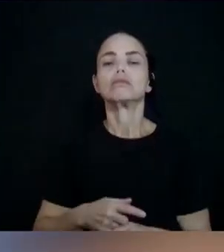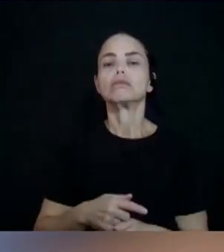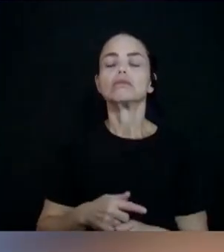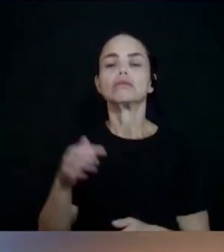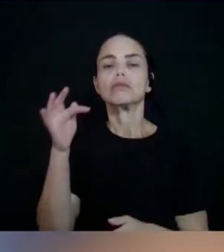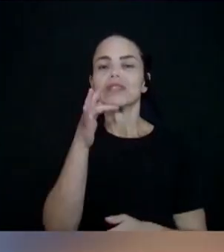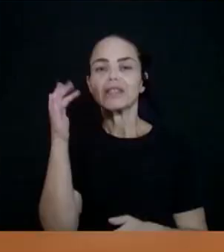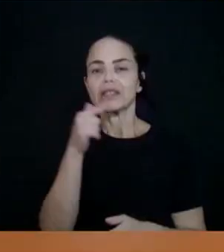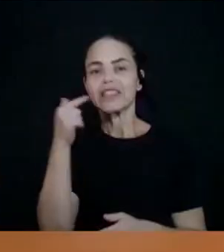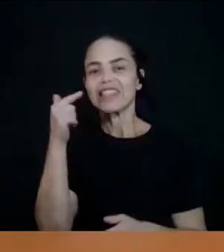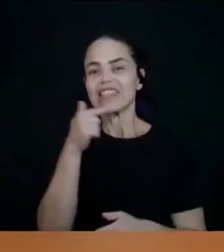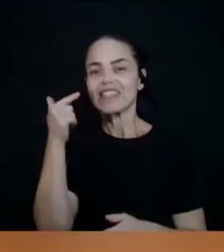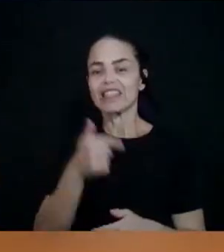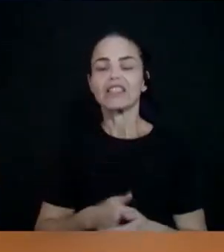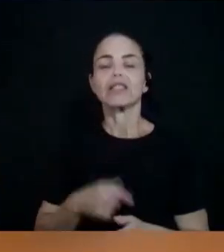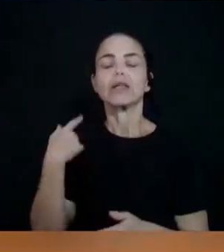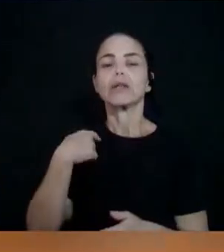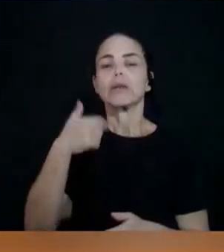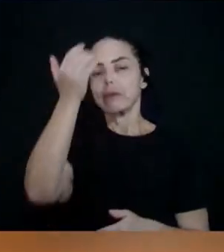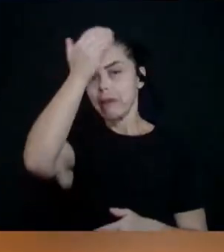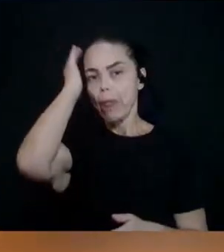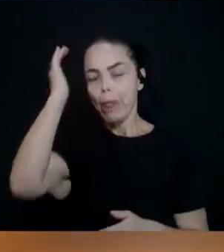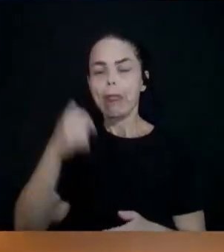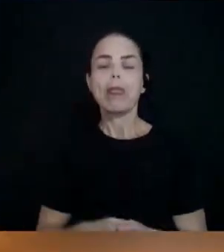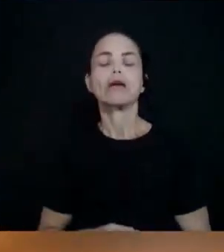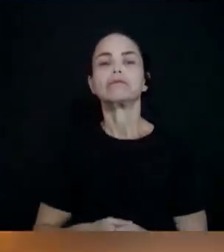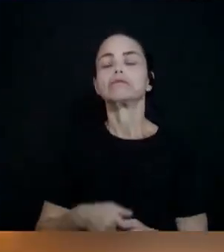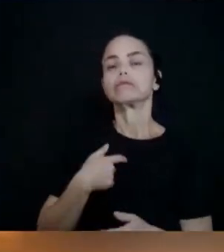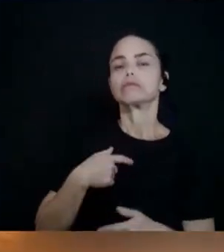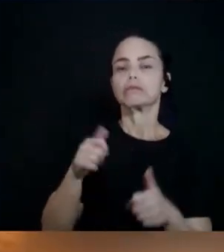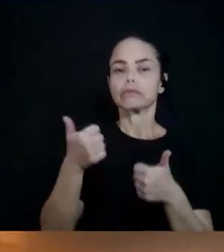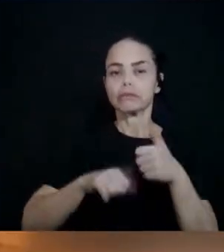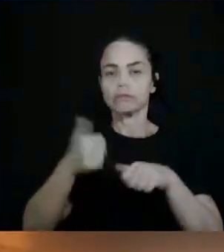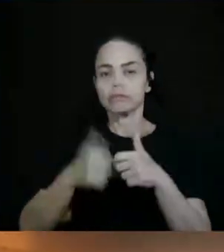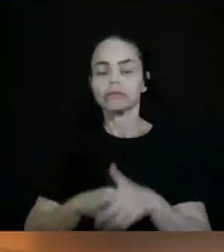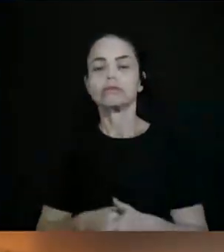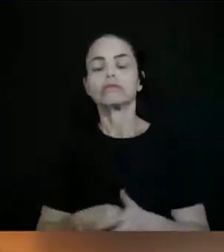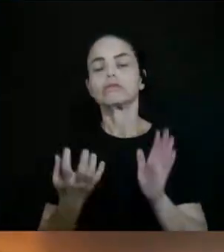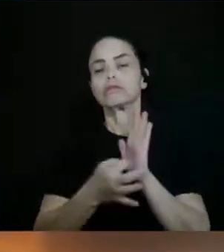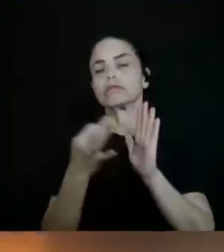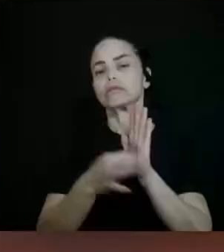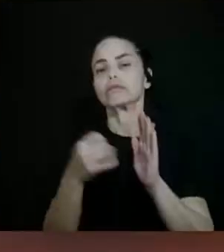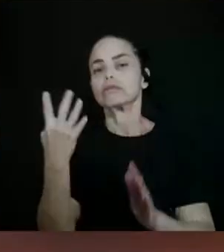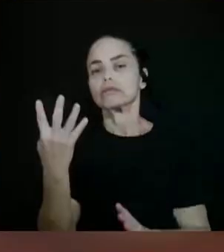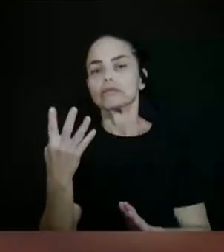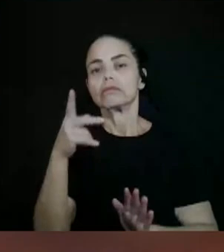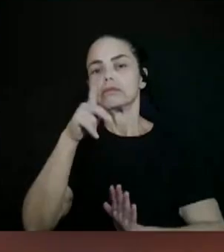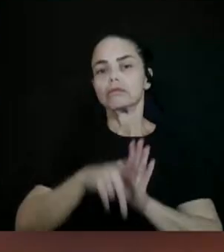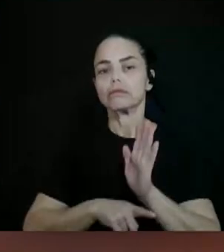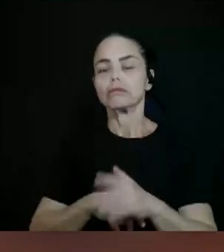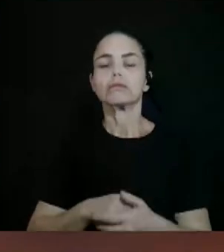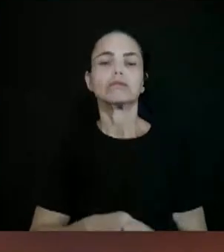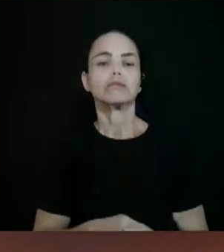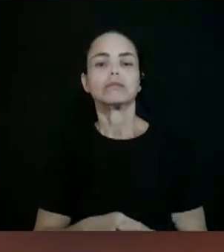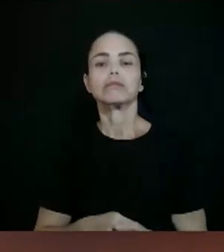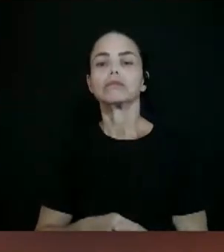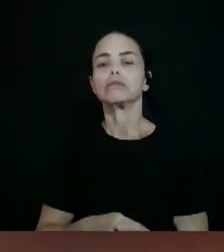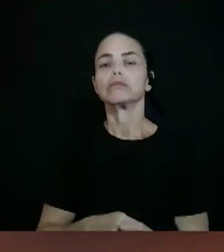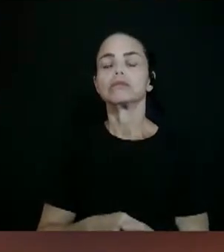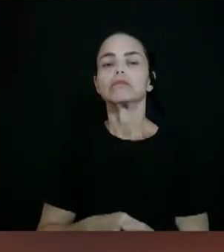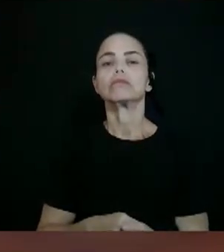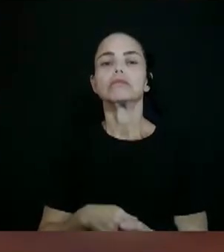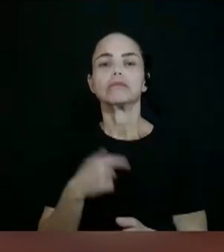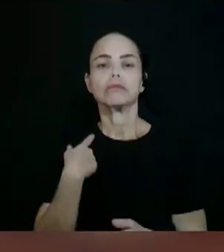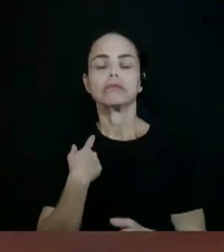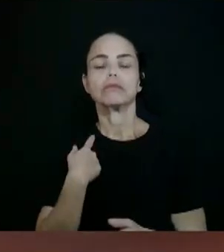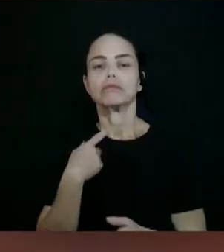Luiz Iabico. E ao todo foram analisados os pareceres de 4 projetos de lei. Então, sob esse ponto de vista, sob